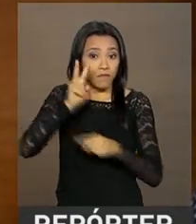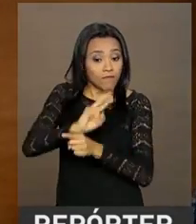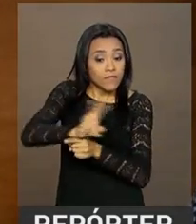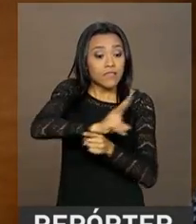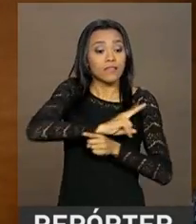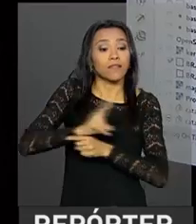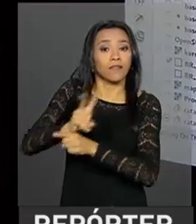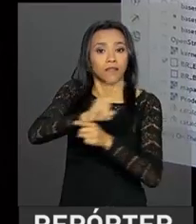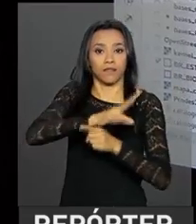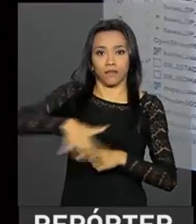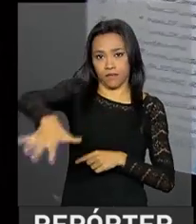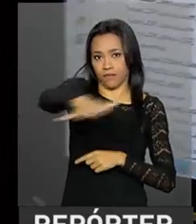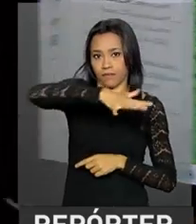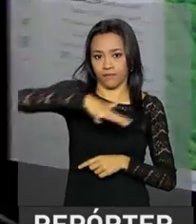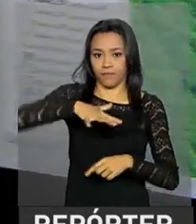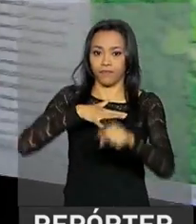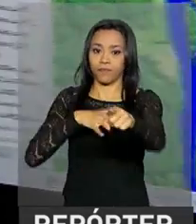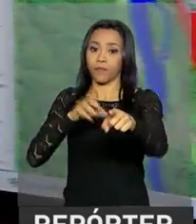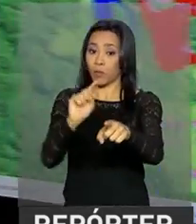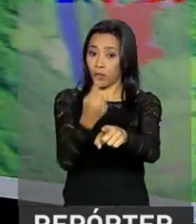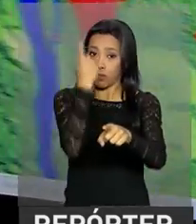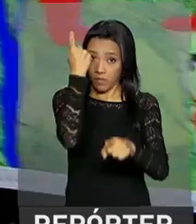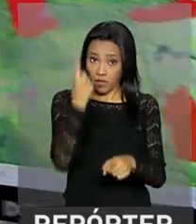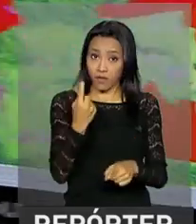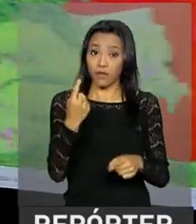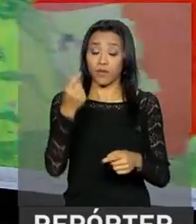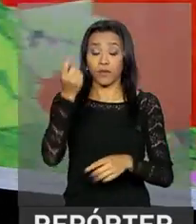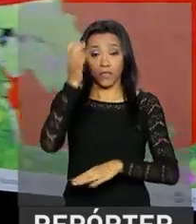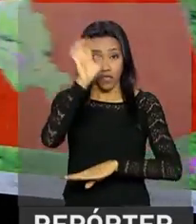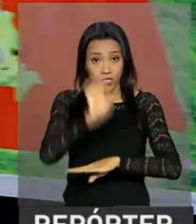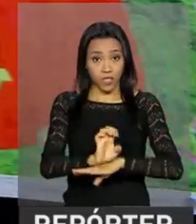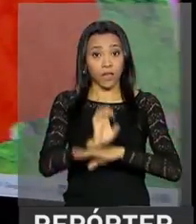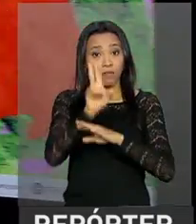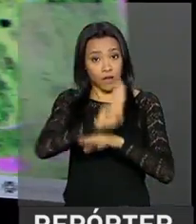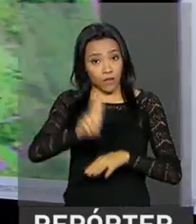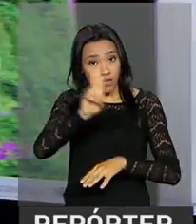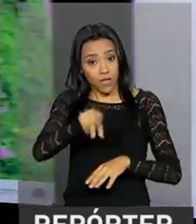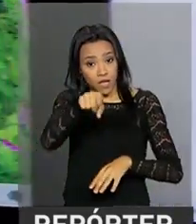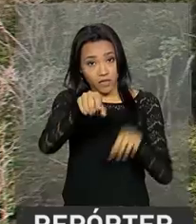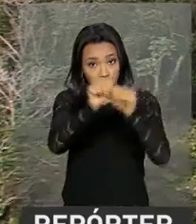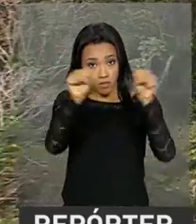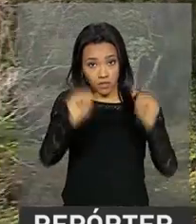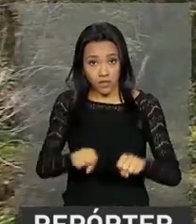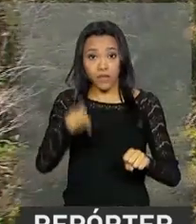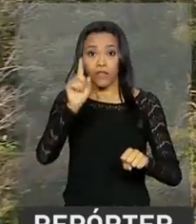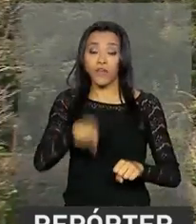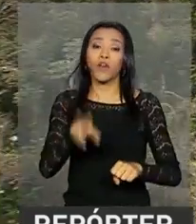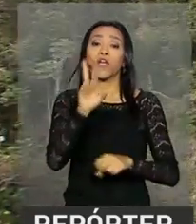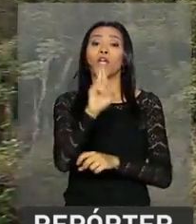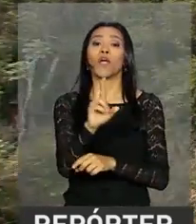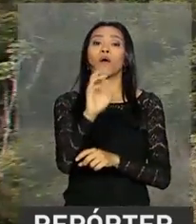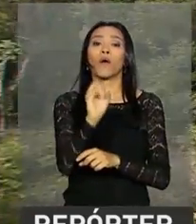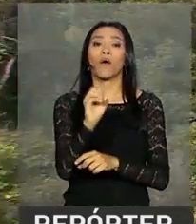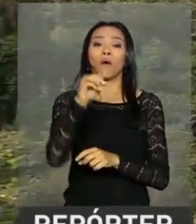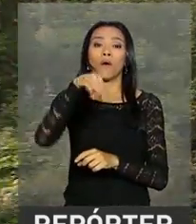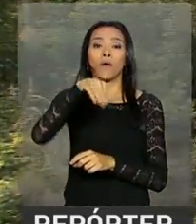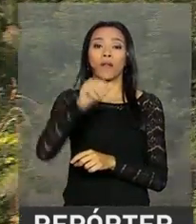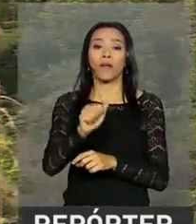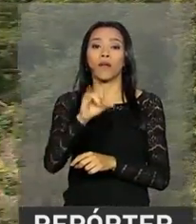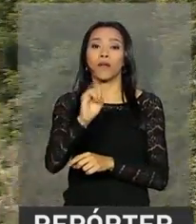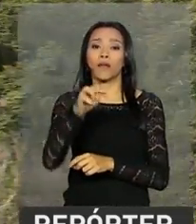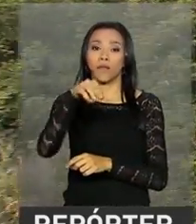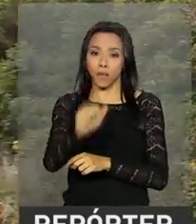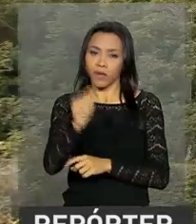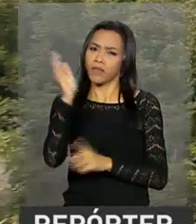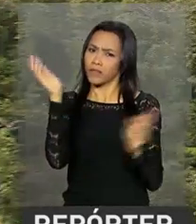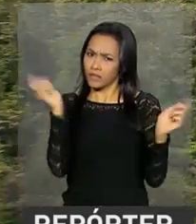fiscalização florestal. O primeiro estado a operar a ferramenta no início deste ano foi Roraima, e já é possível sinalizar a